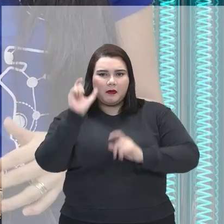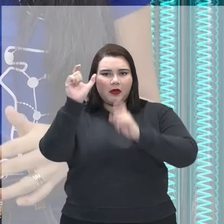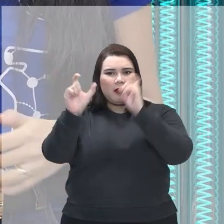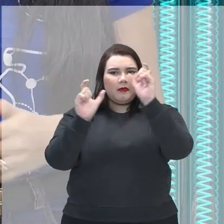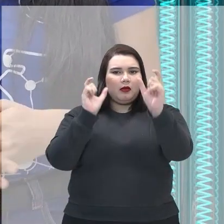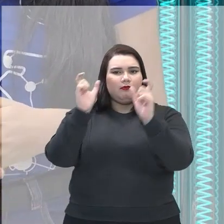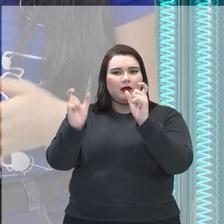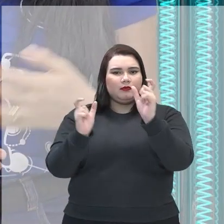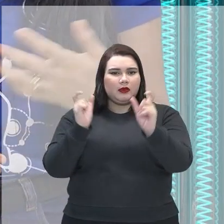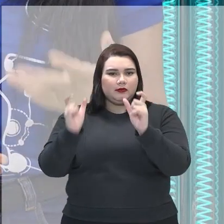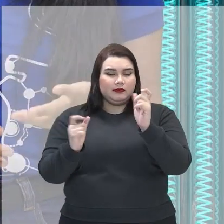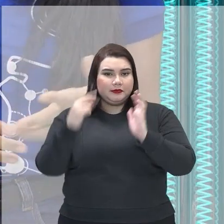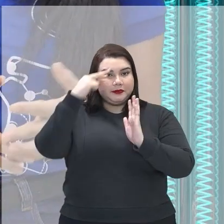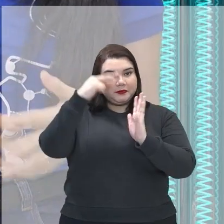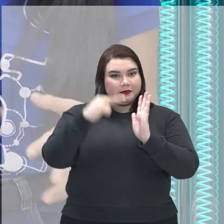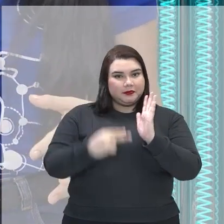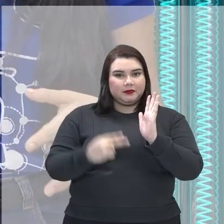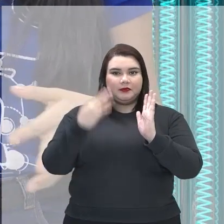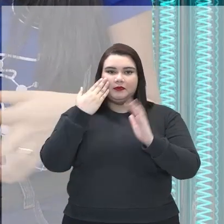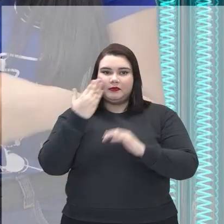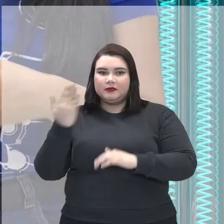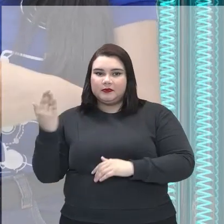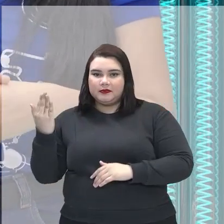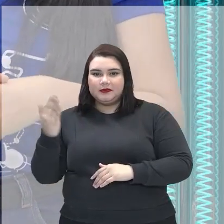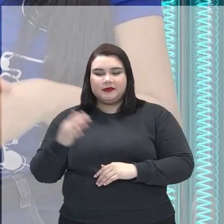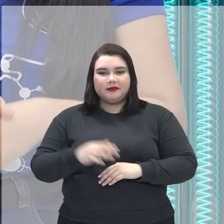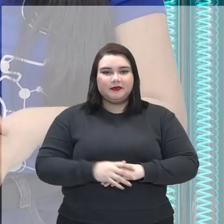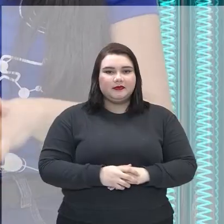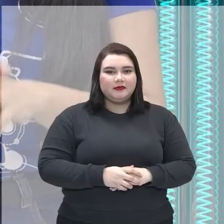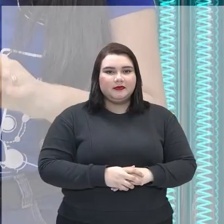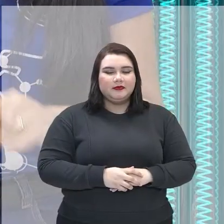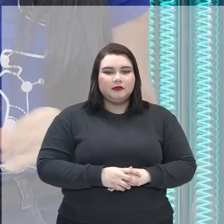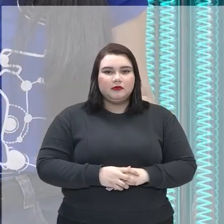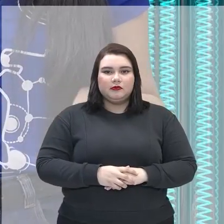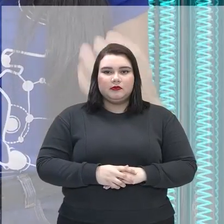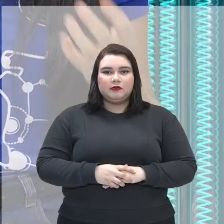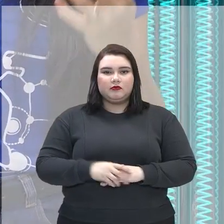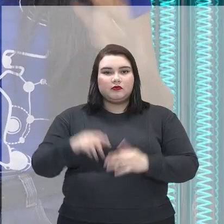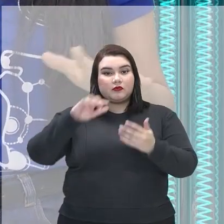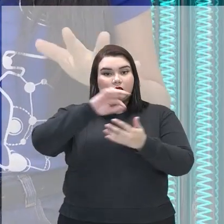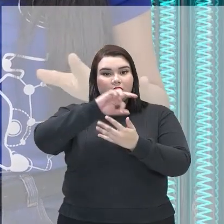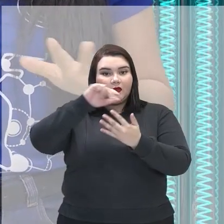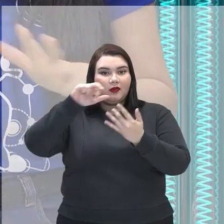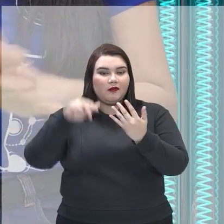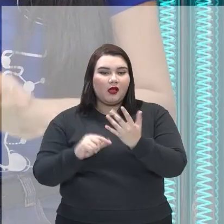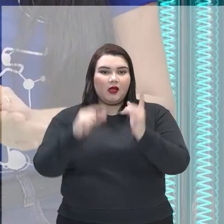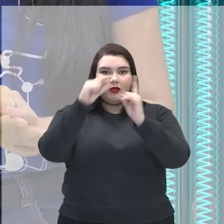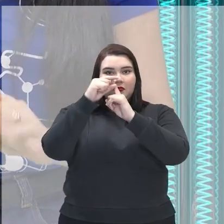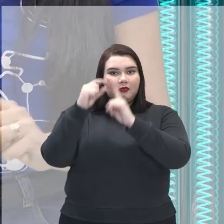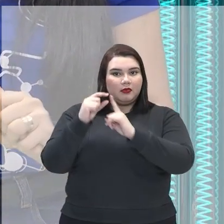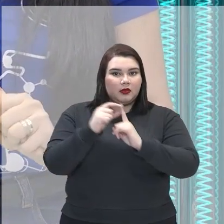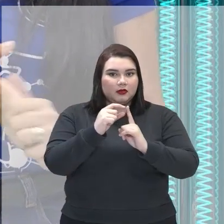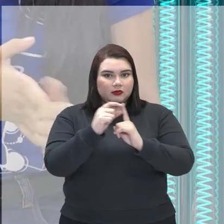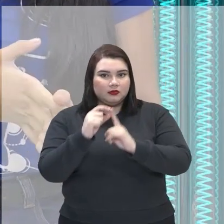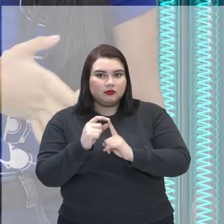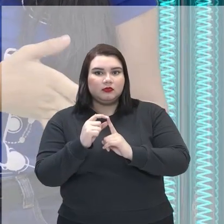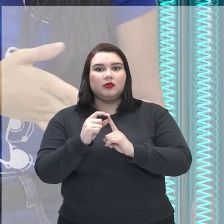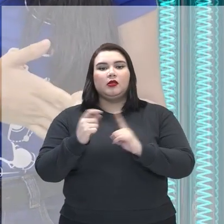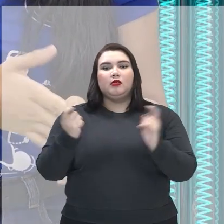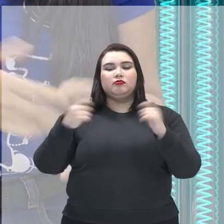nouns, person, thing, place, idea, várias palavras aqui que nos